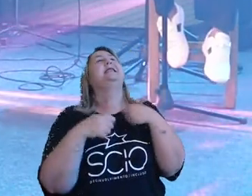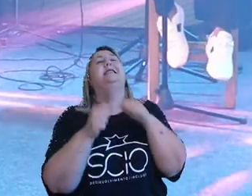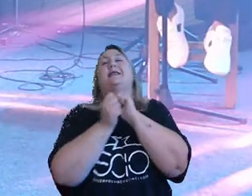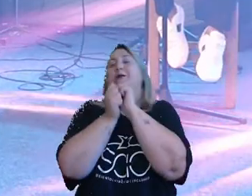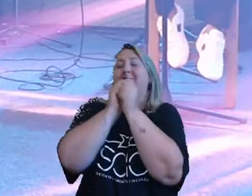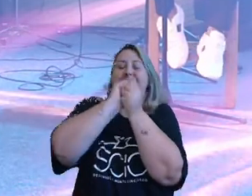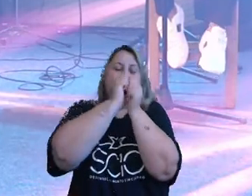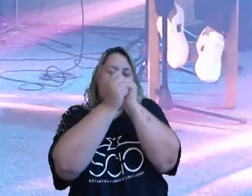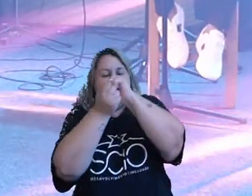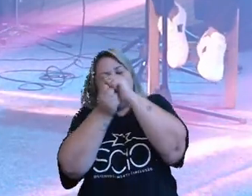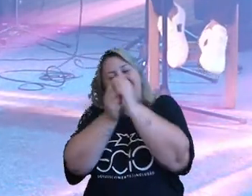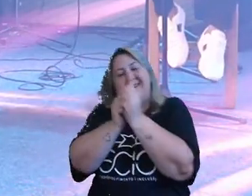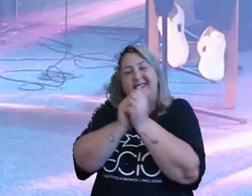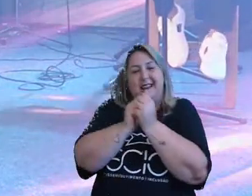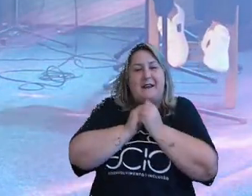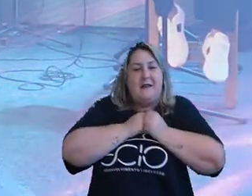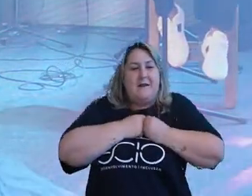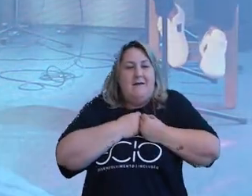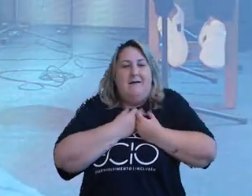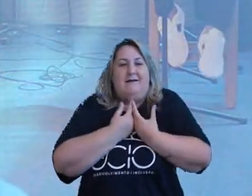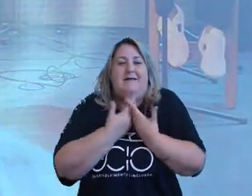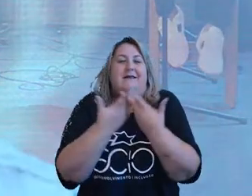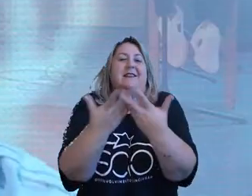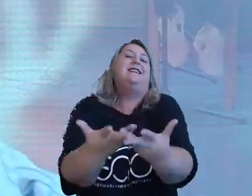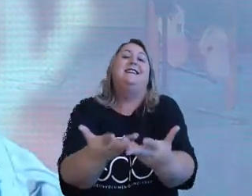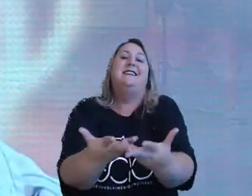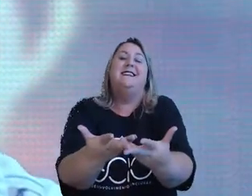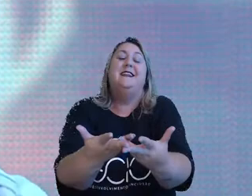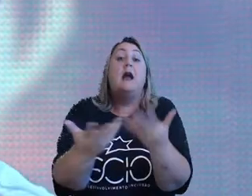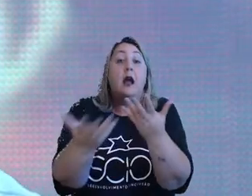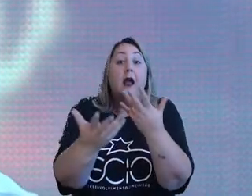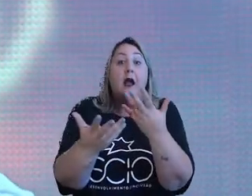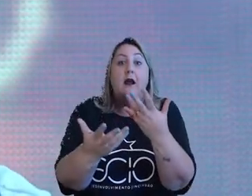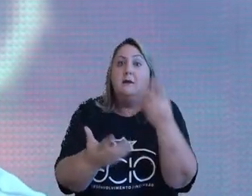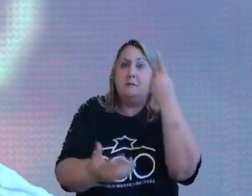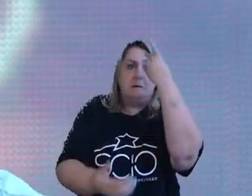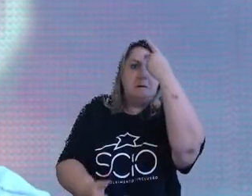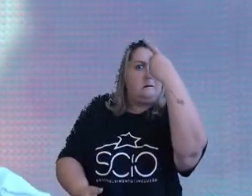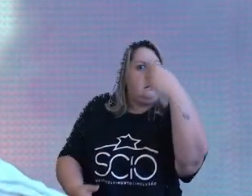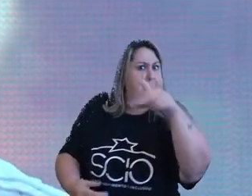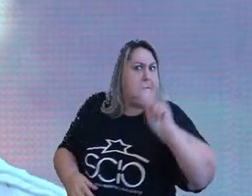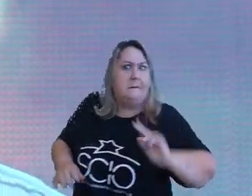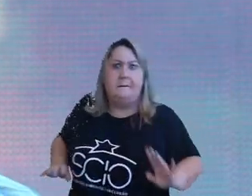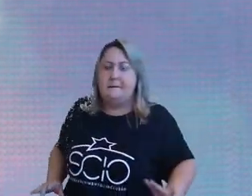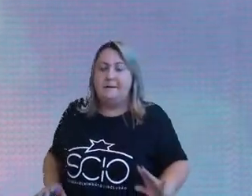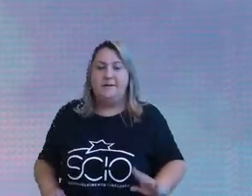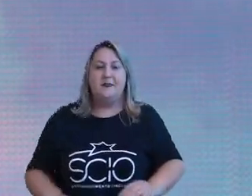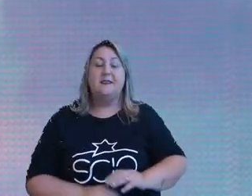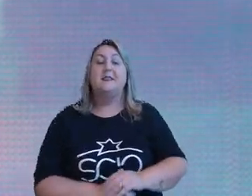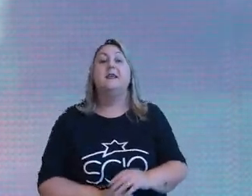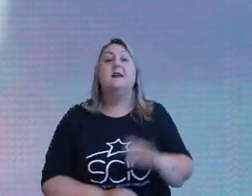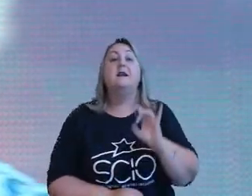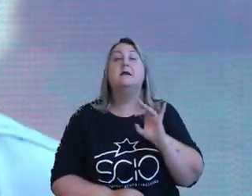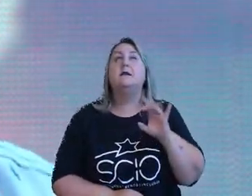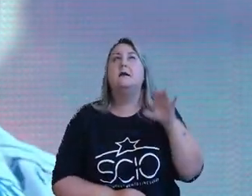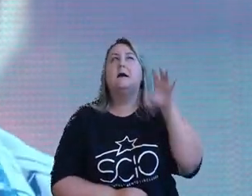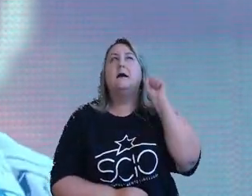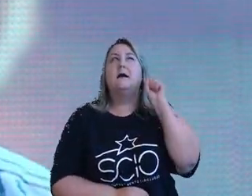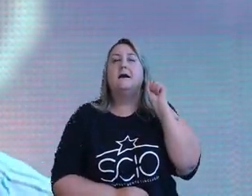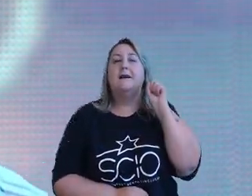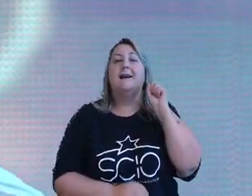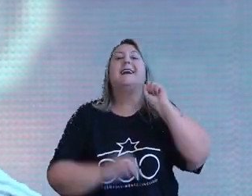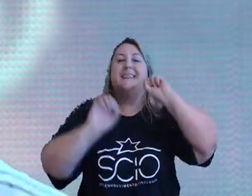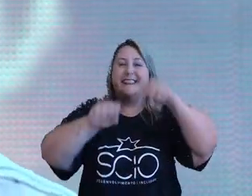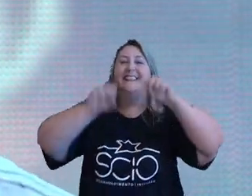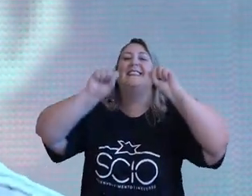seu beijo. Eu entrego a minha vida pra você fazer o que quiser de mim. Só